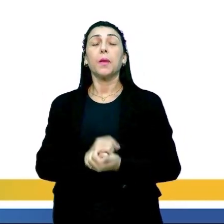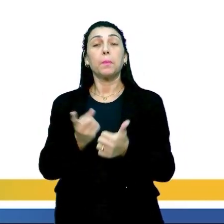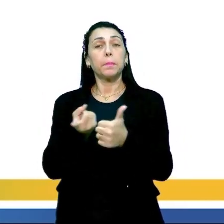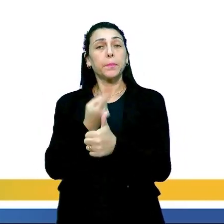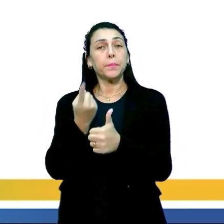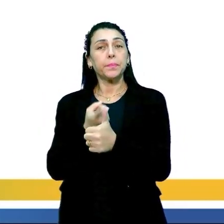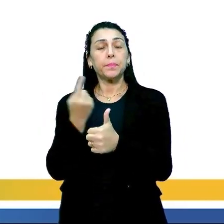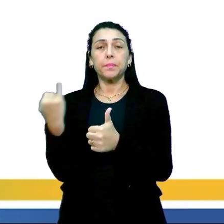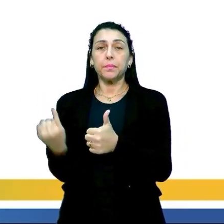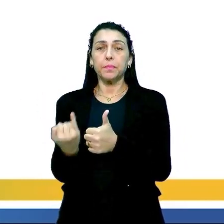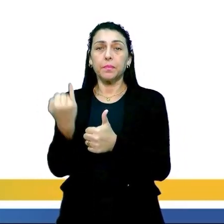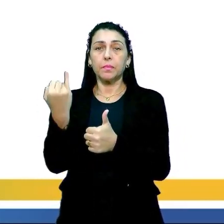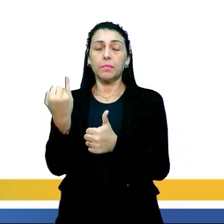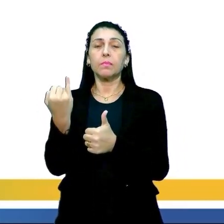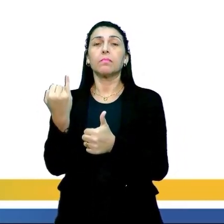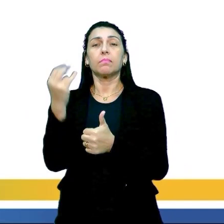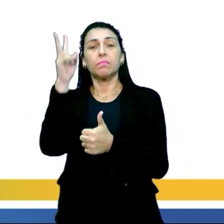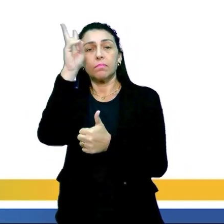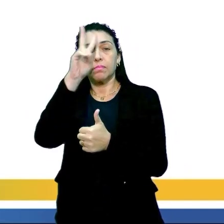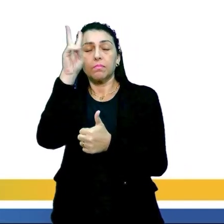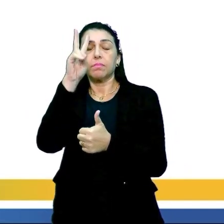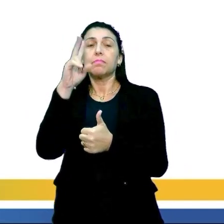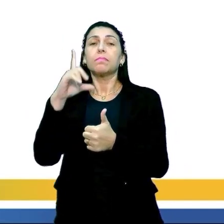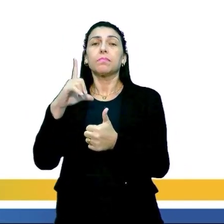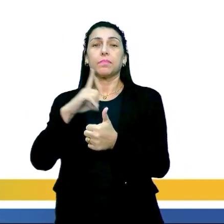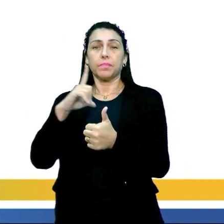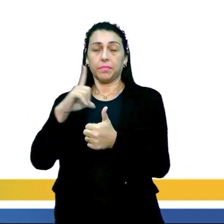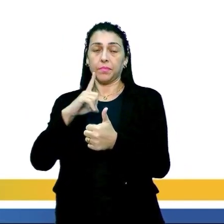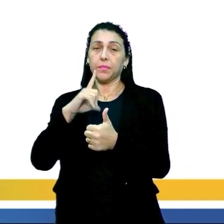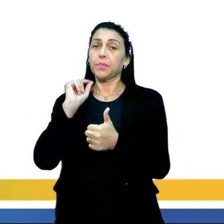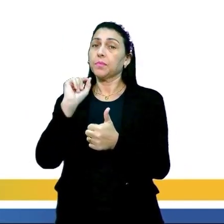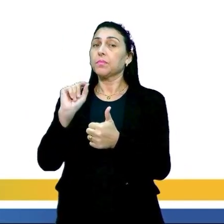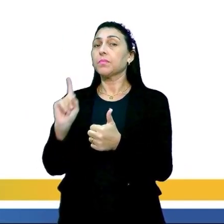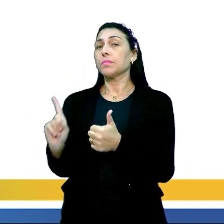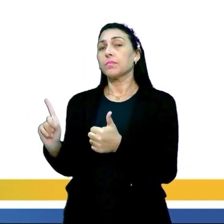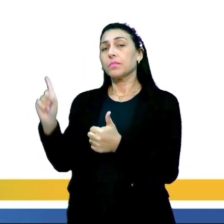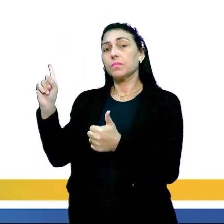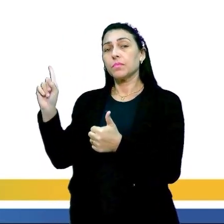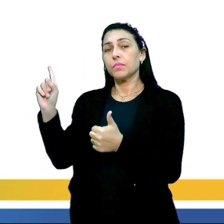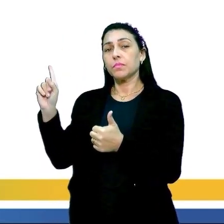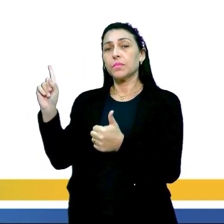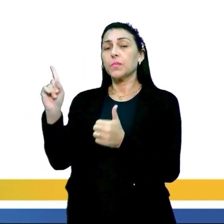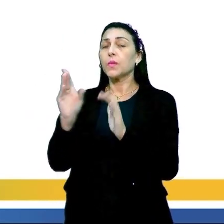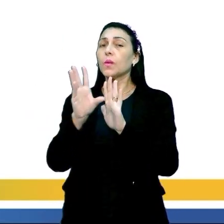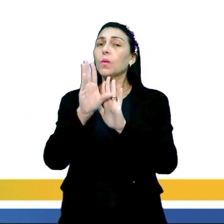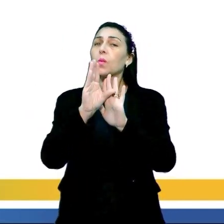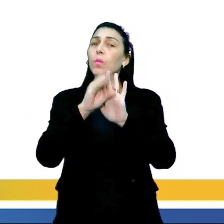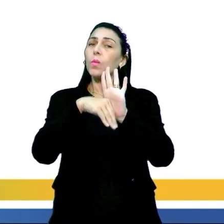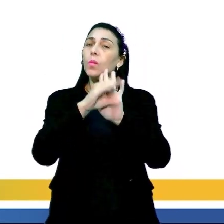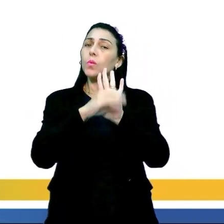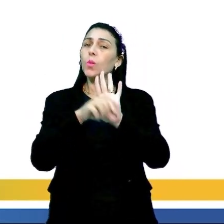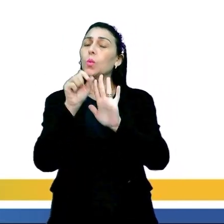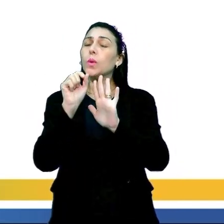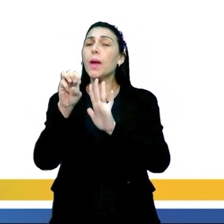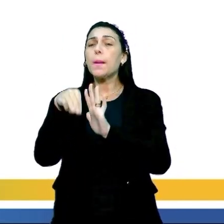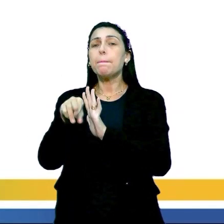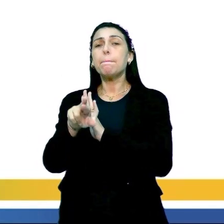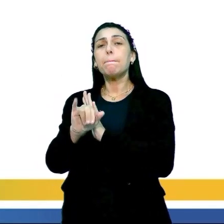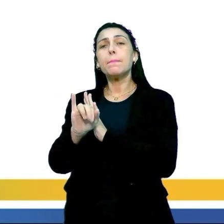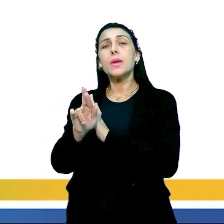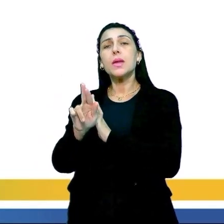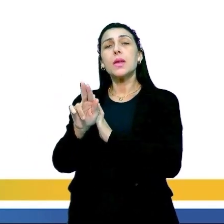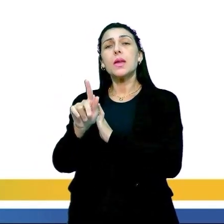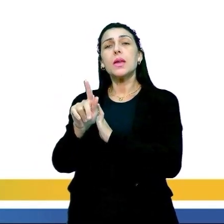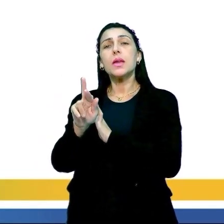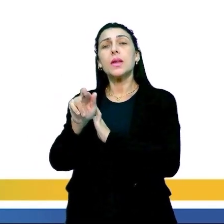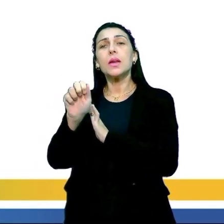Primeira coisa que é importante ressaltar, nós temos aí na tela, obviamente, né, o conceito do que é migrar. Migrar